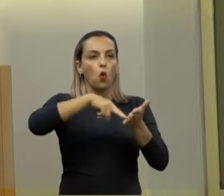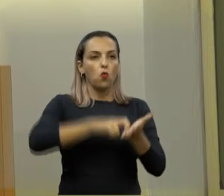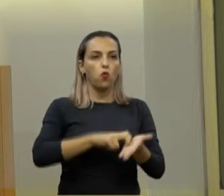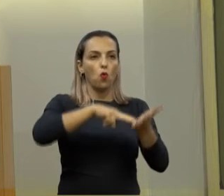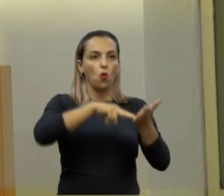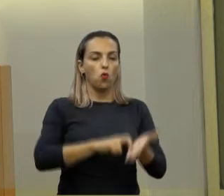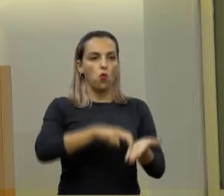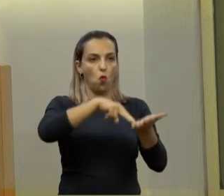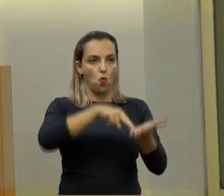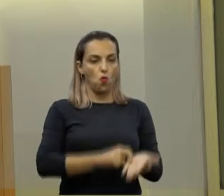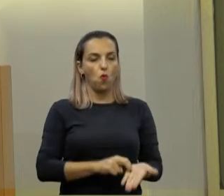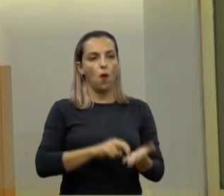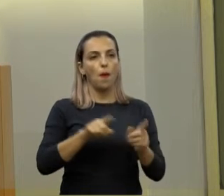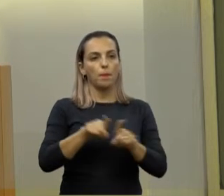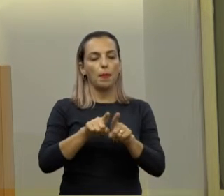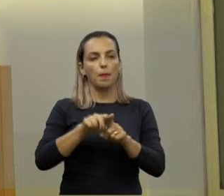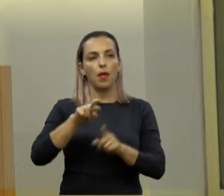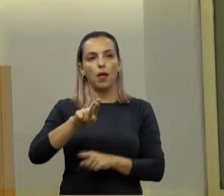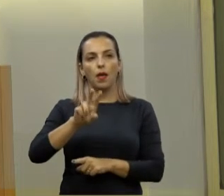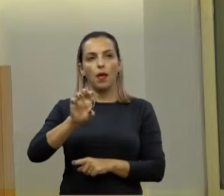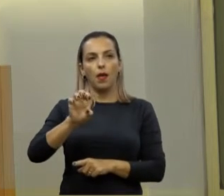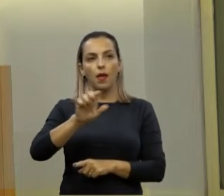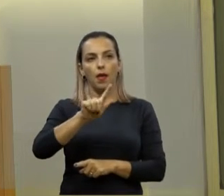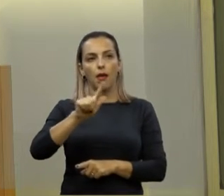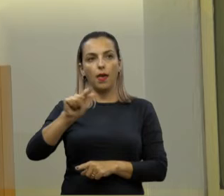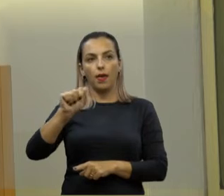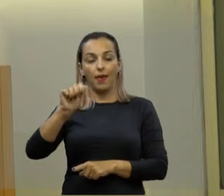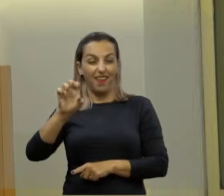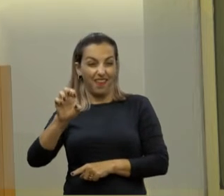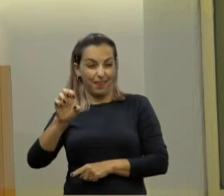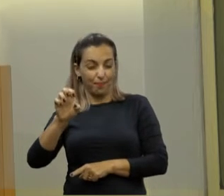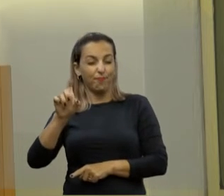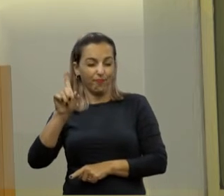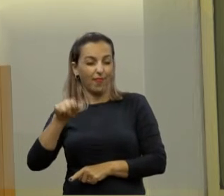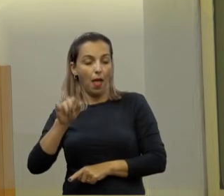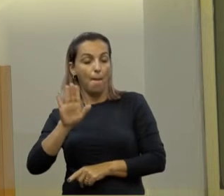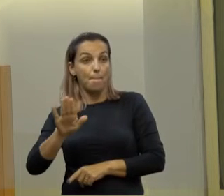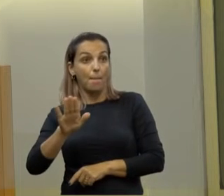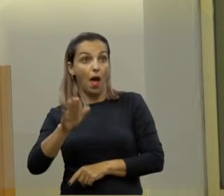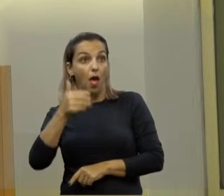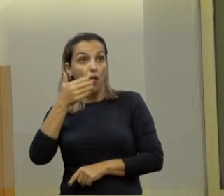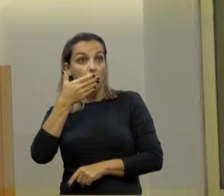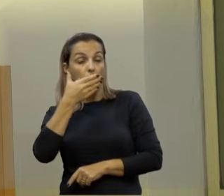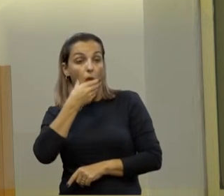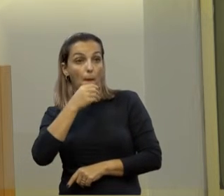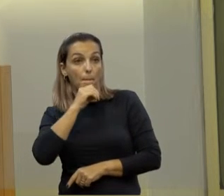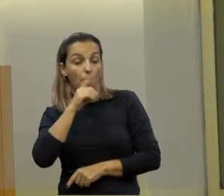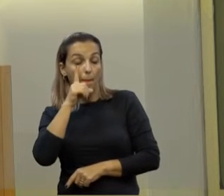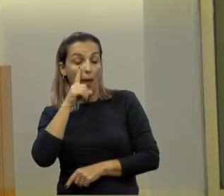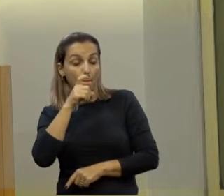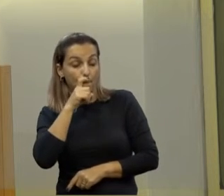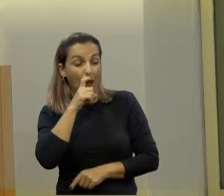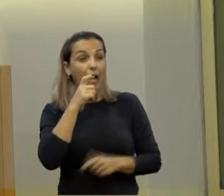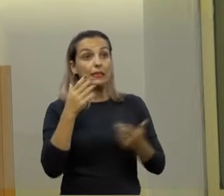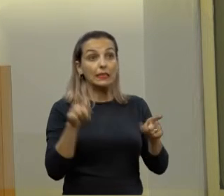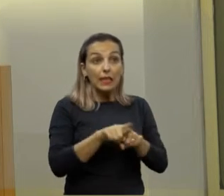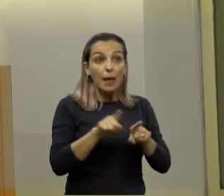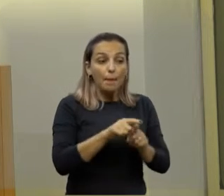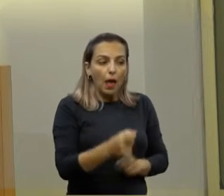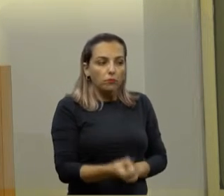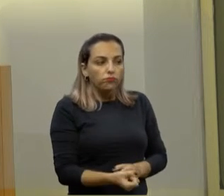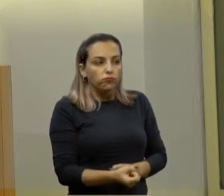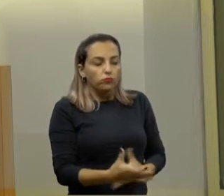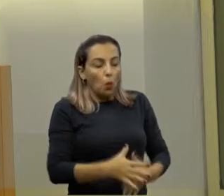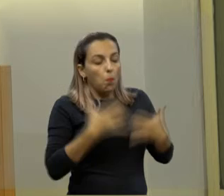de Filipa é é um seus nomes mas os nossos pais se assustavam com a palavra rock também antigamente né